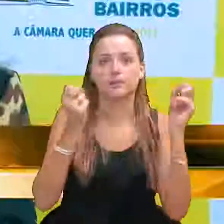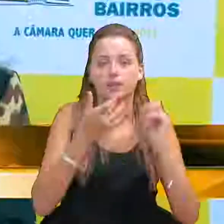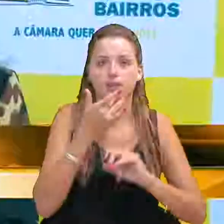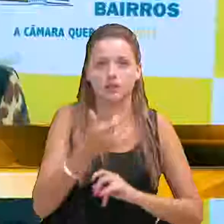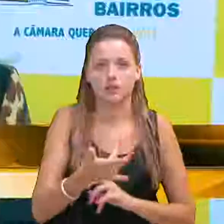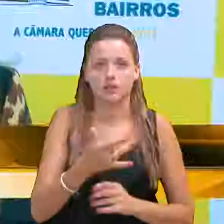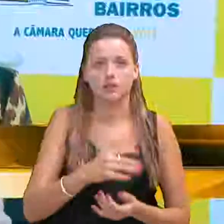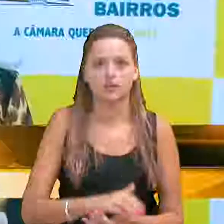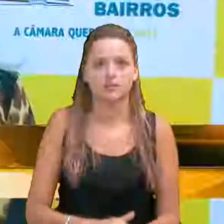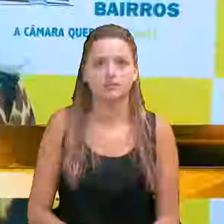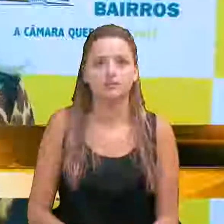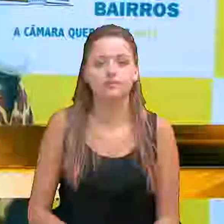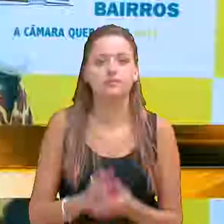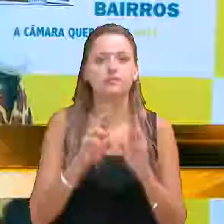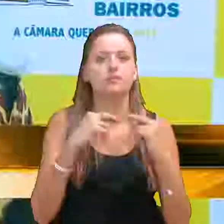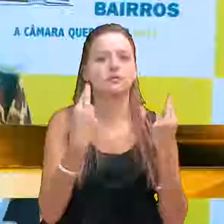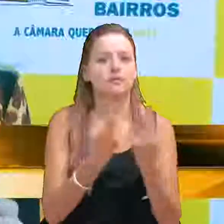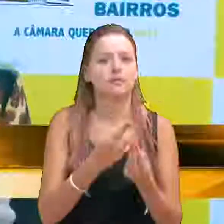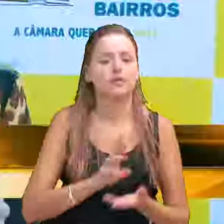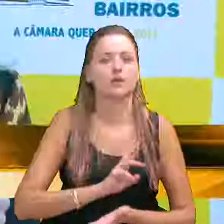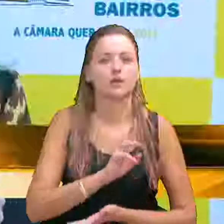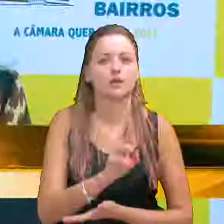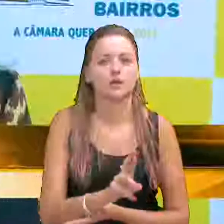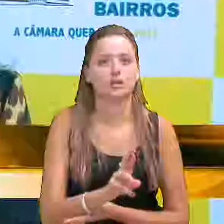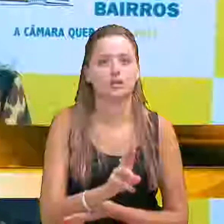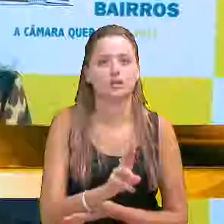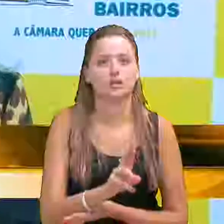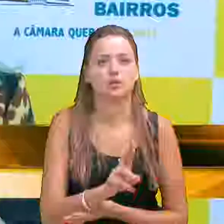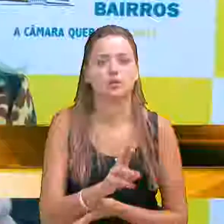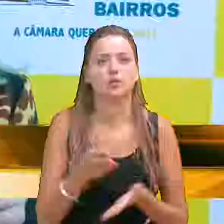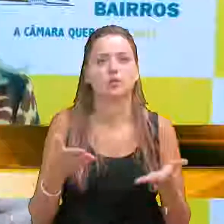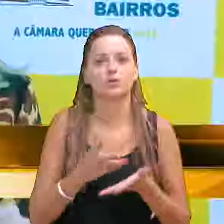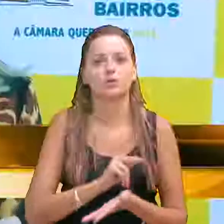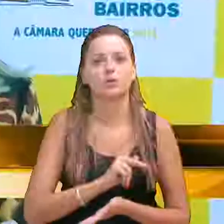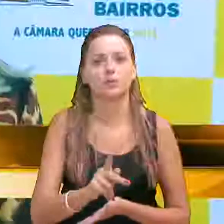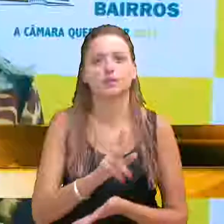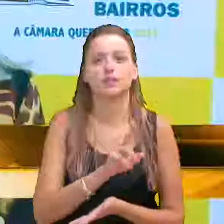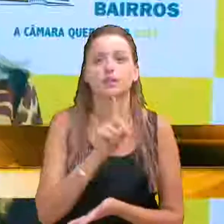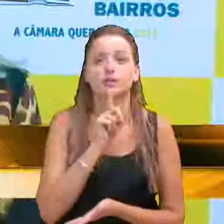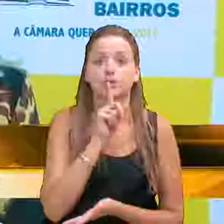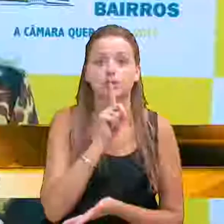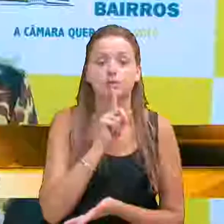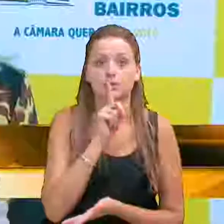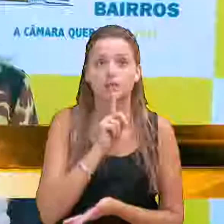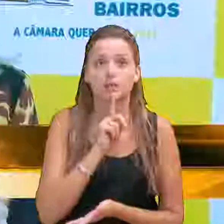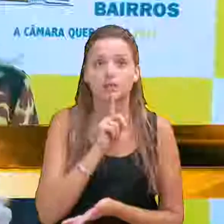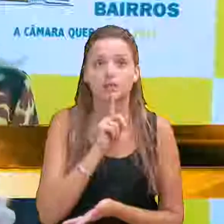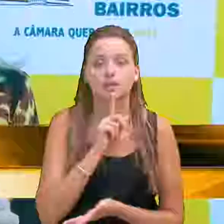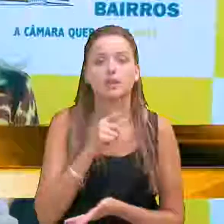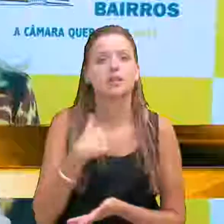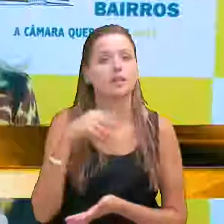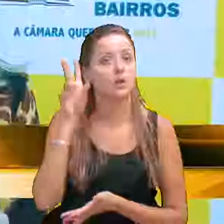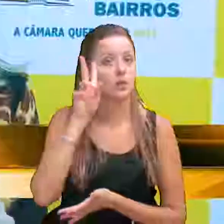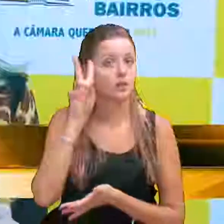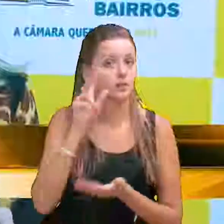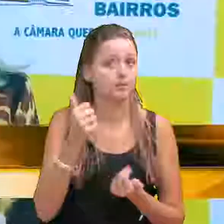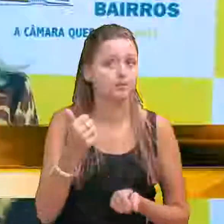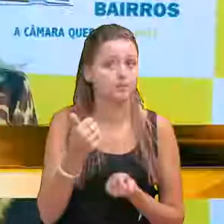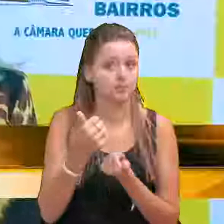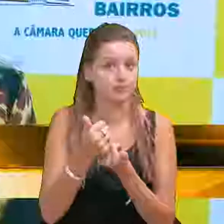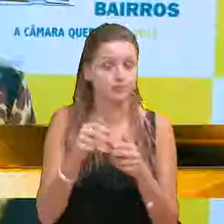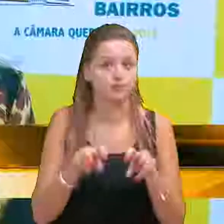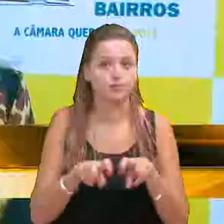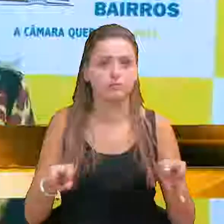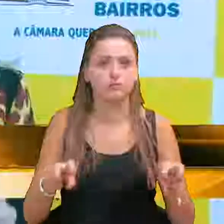o dia. A sessão representativa de hoje é conduzida pelo presidente Alberto Meneguzzi e lembro a todos que na mesa diretora também a gente